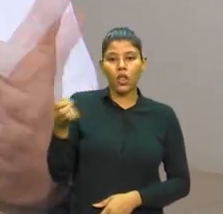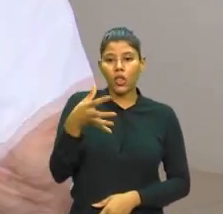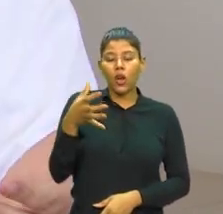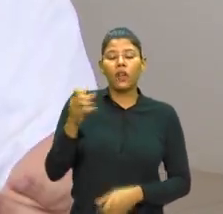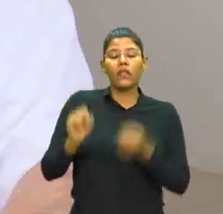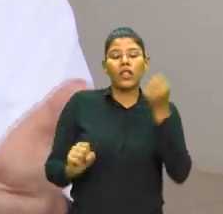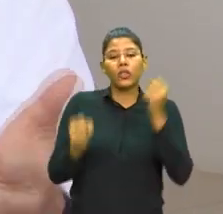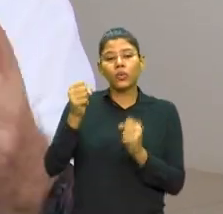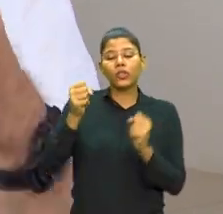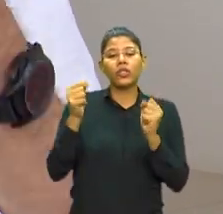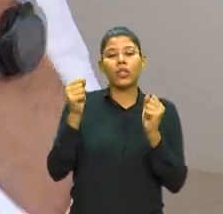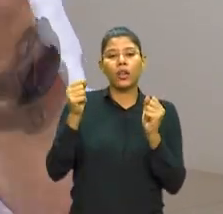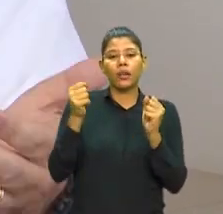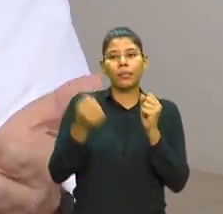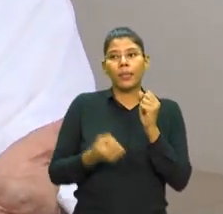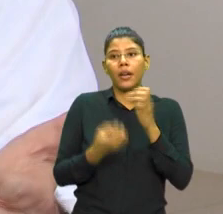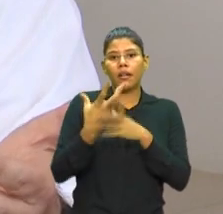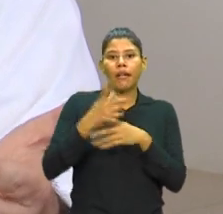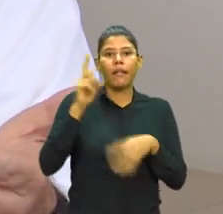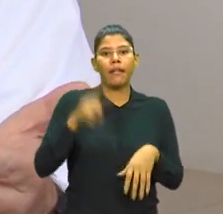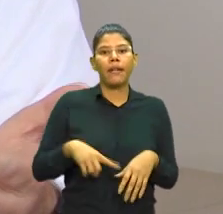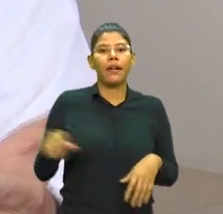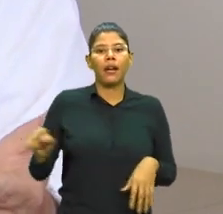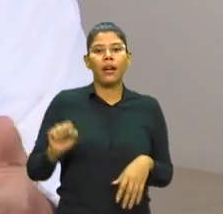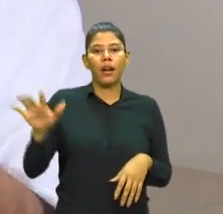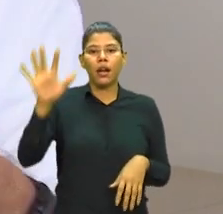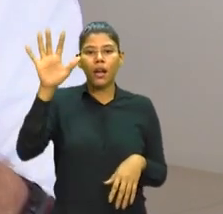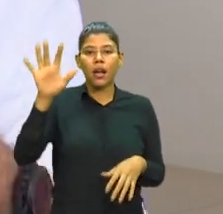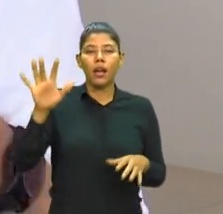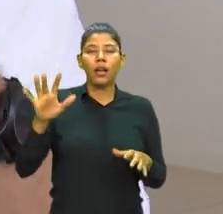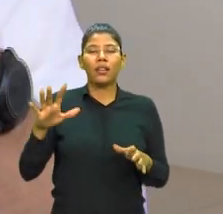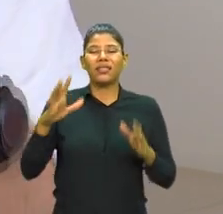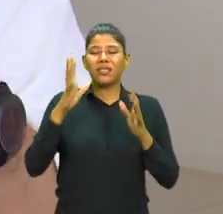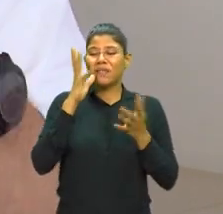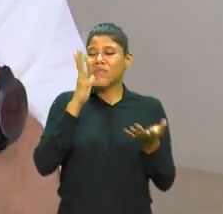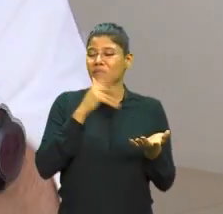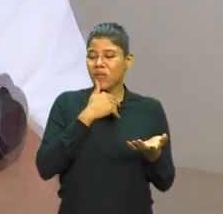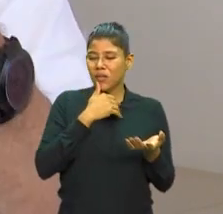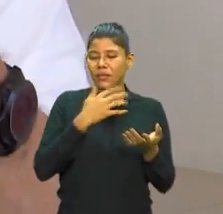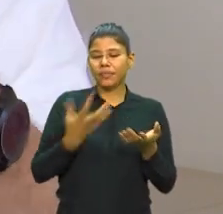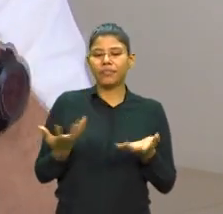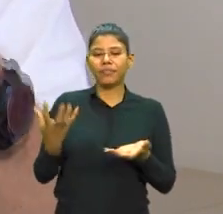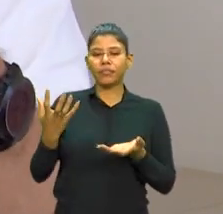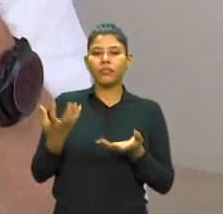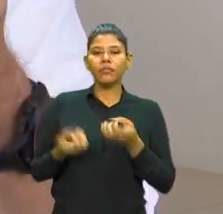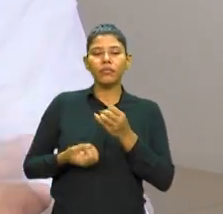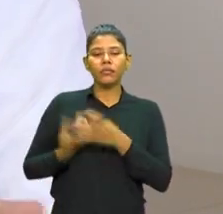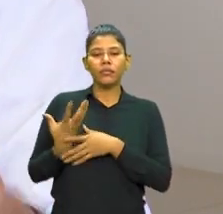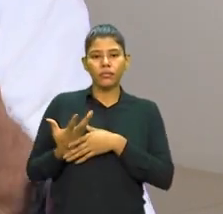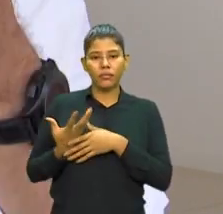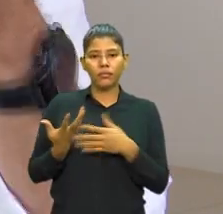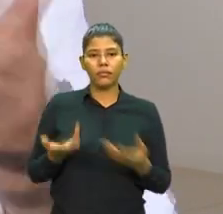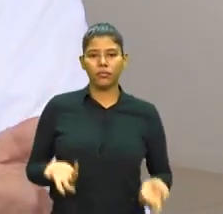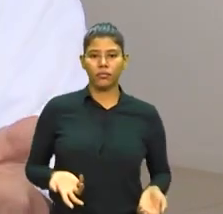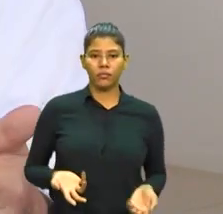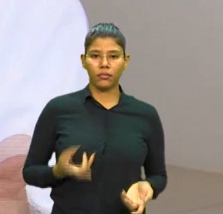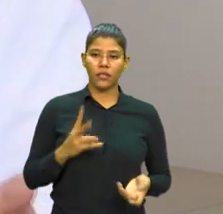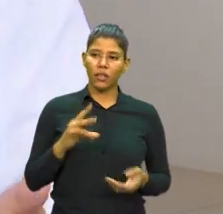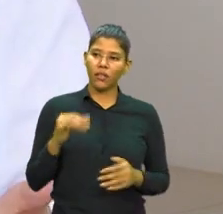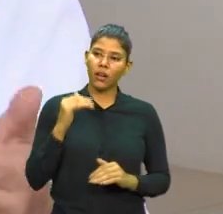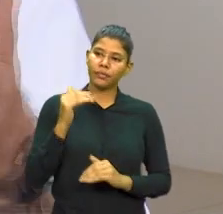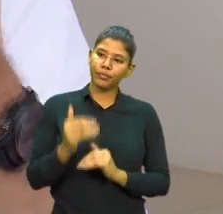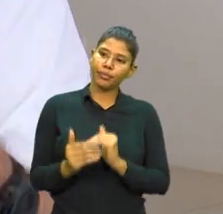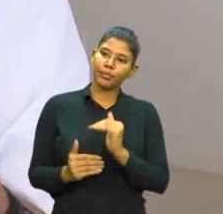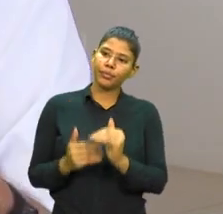Bilhões de Dólares é dem para poder ser implementada Então essa regularização vai ter que ser realmente paulatina ao longo do